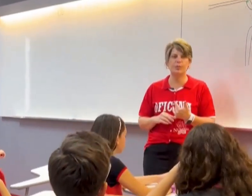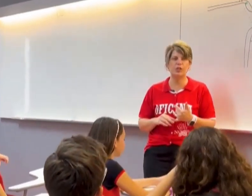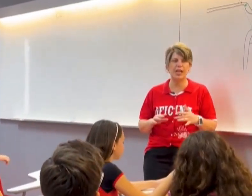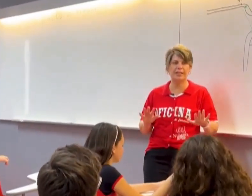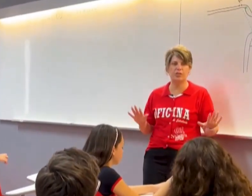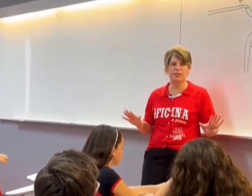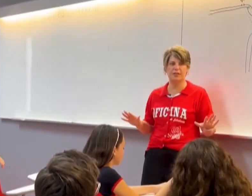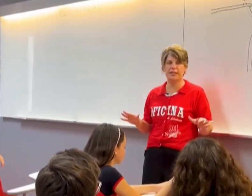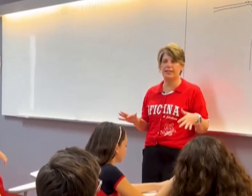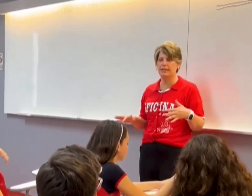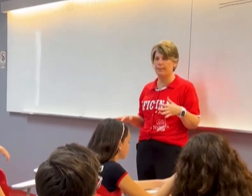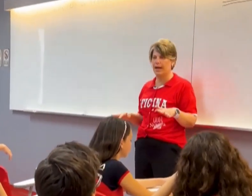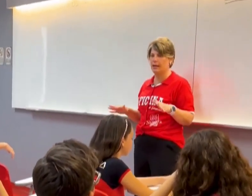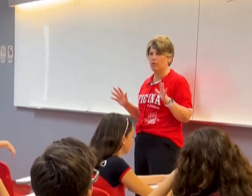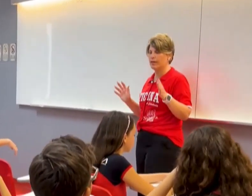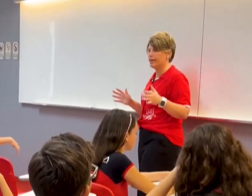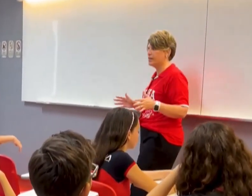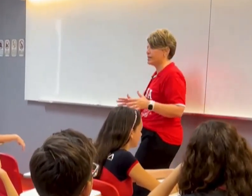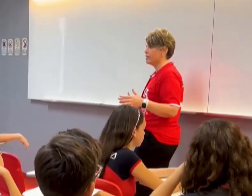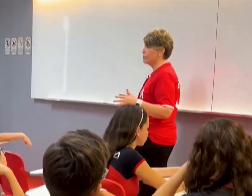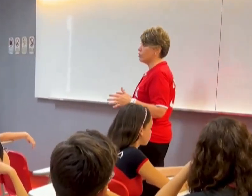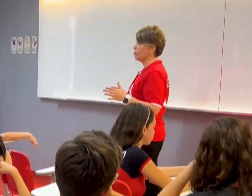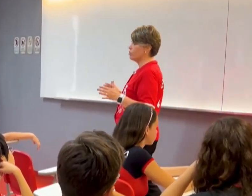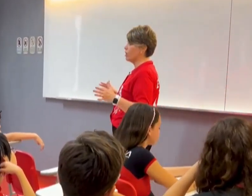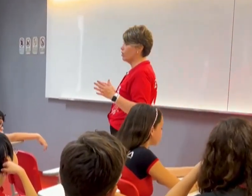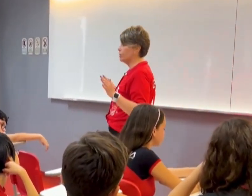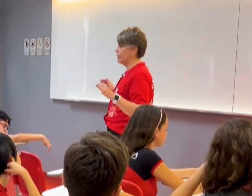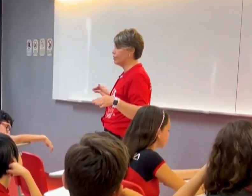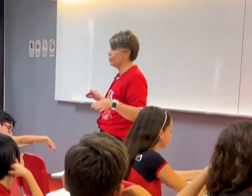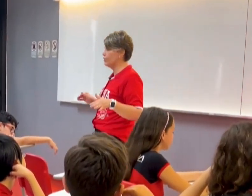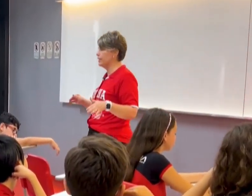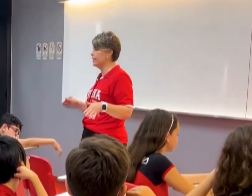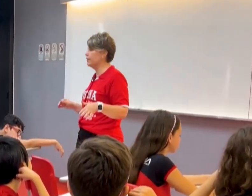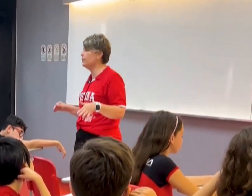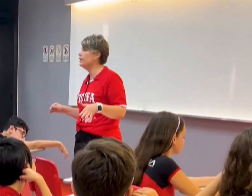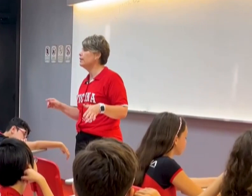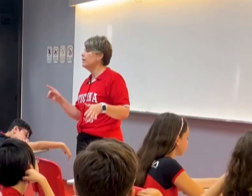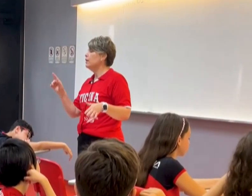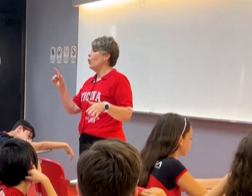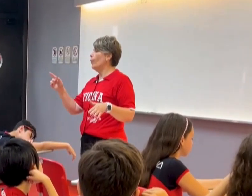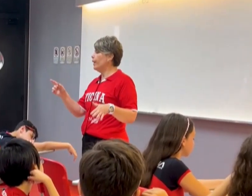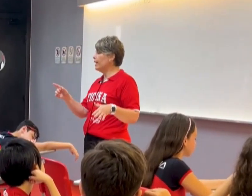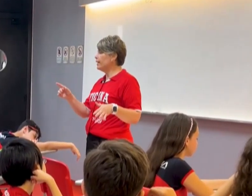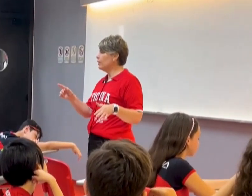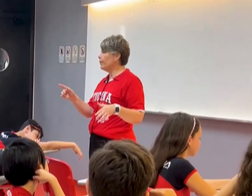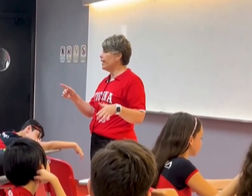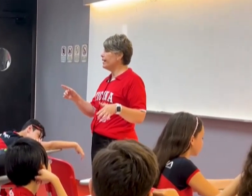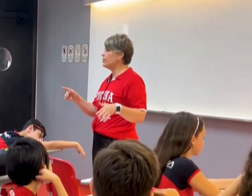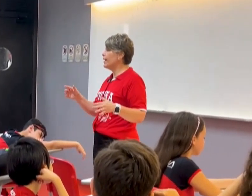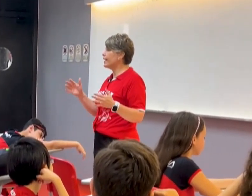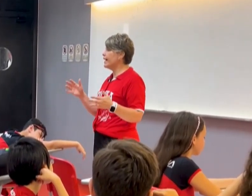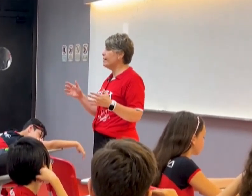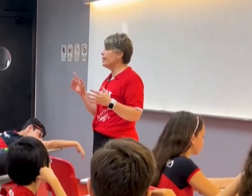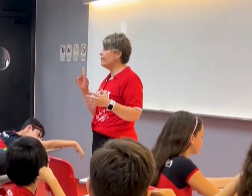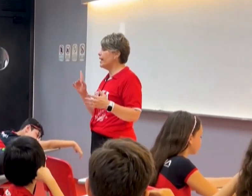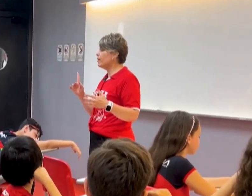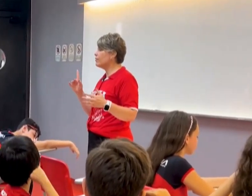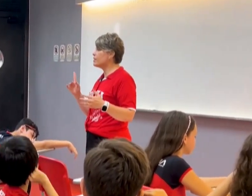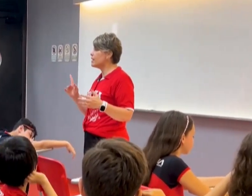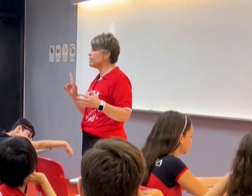Se as crianças, não sei, aí você que vai falar melhor que eu, mas imagino que se as crianças